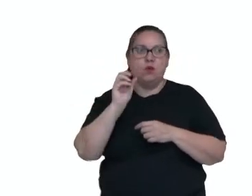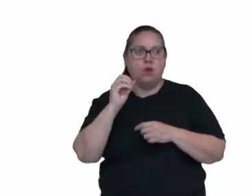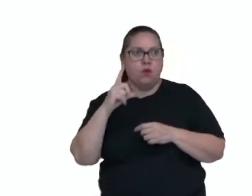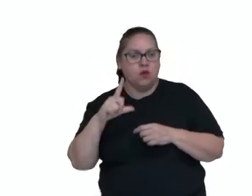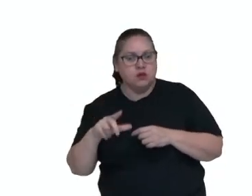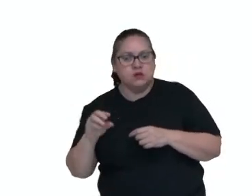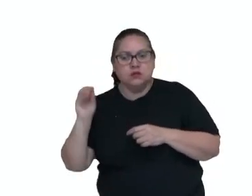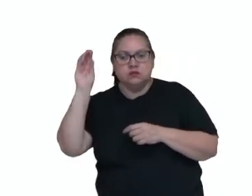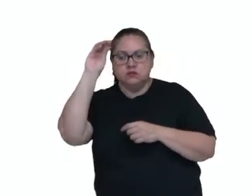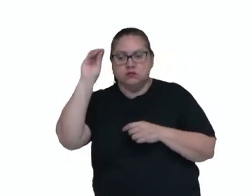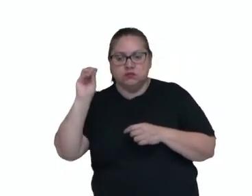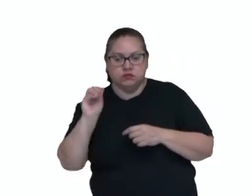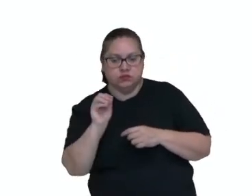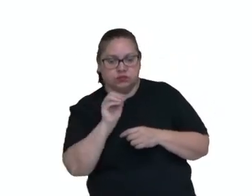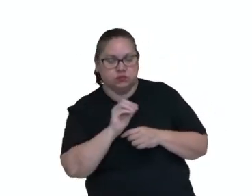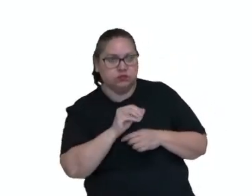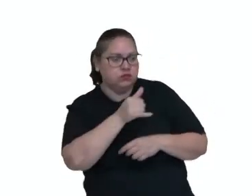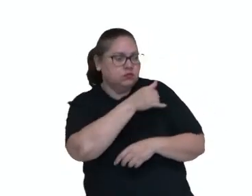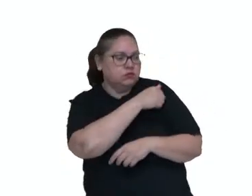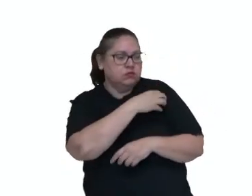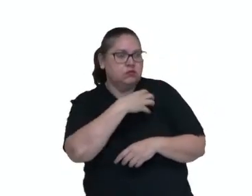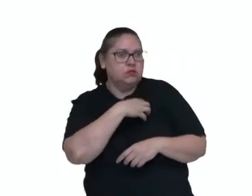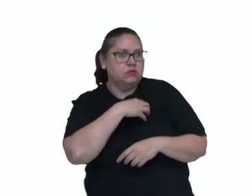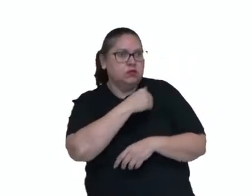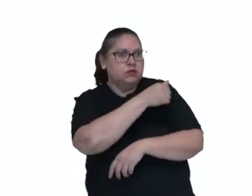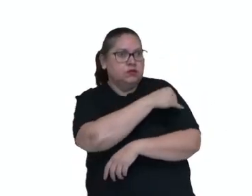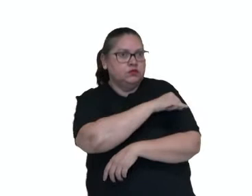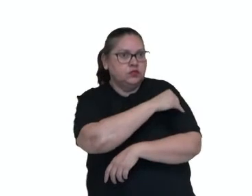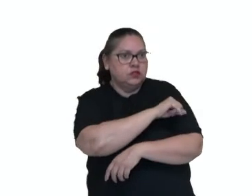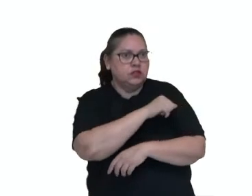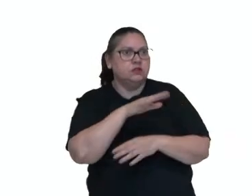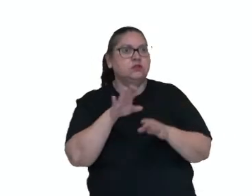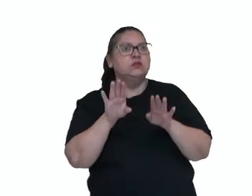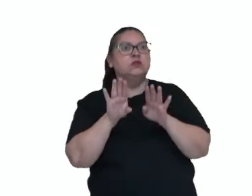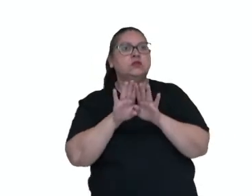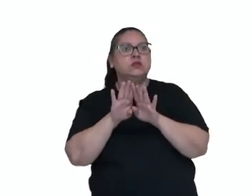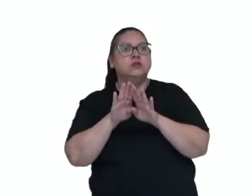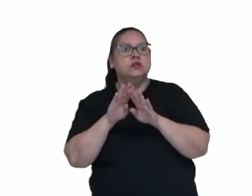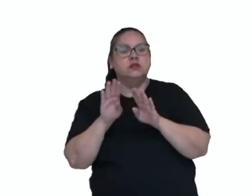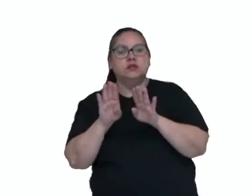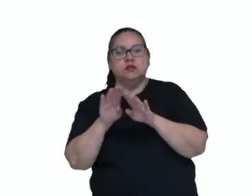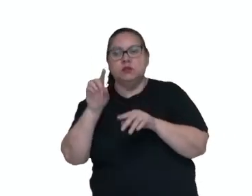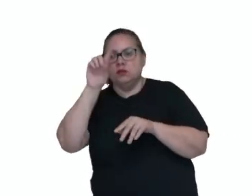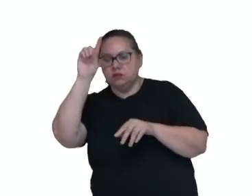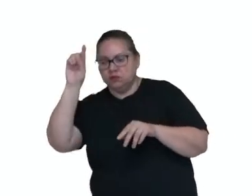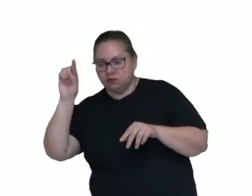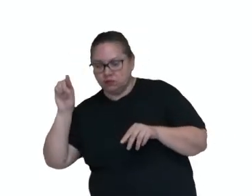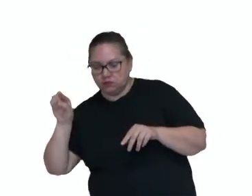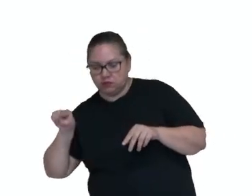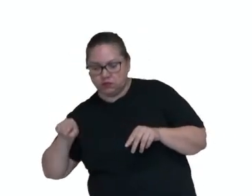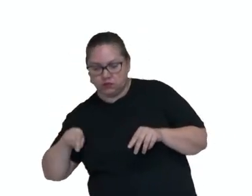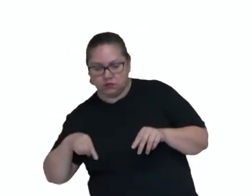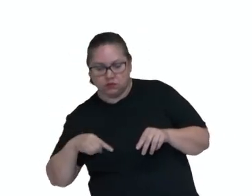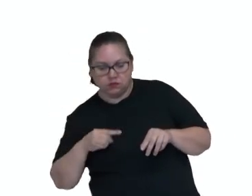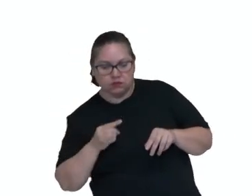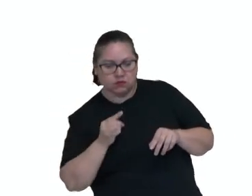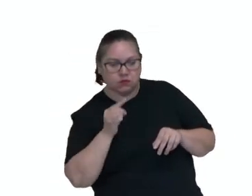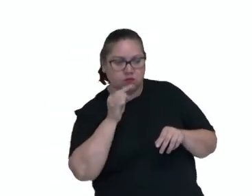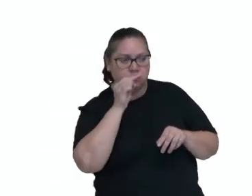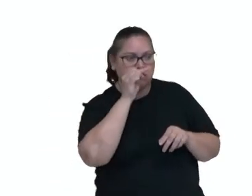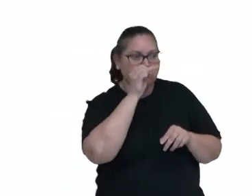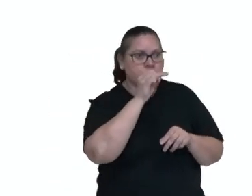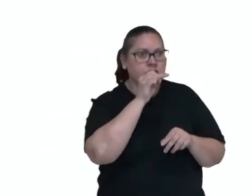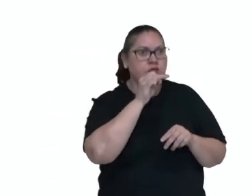angolana, que vinham então de Salvador para o Rio de Janeiro. E também de Mombasa, que faziam esse contorno do sul da